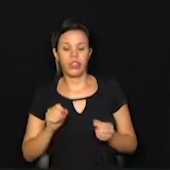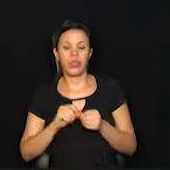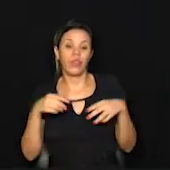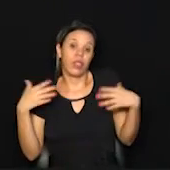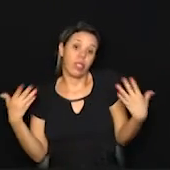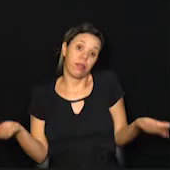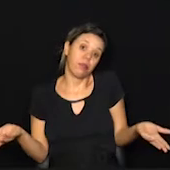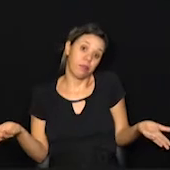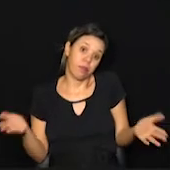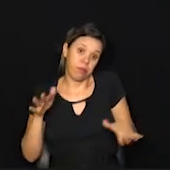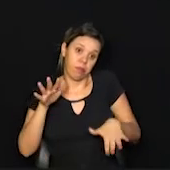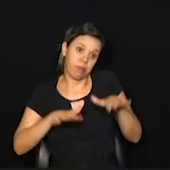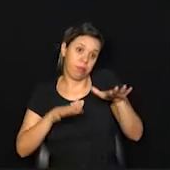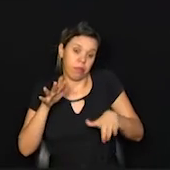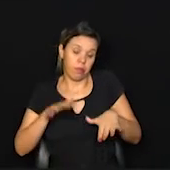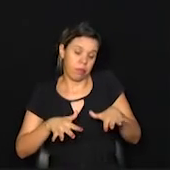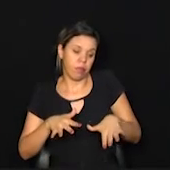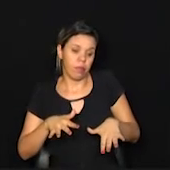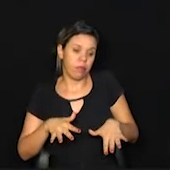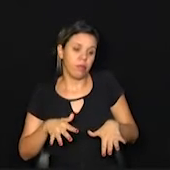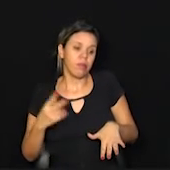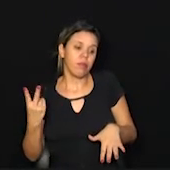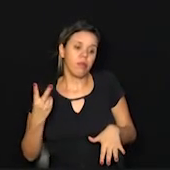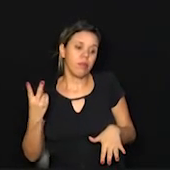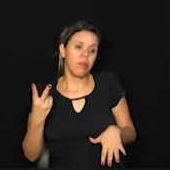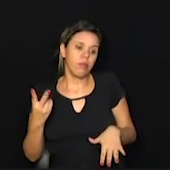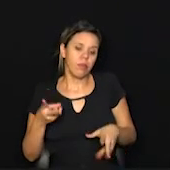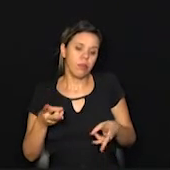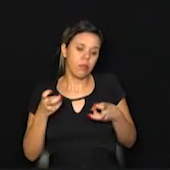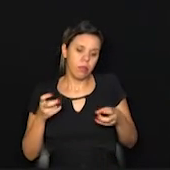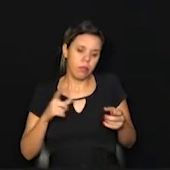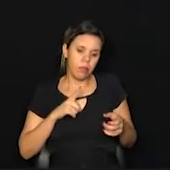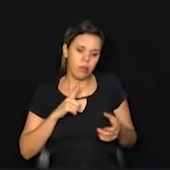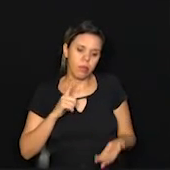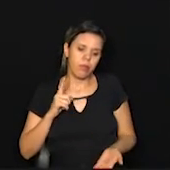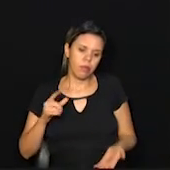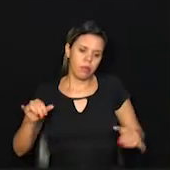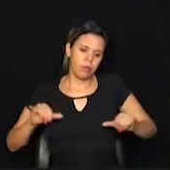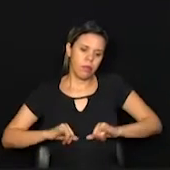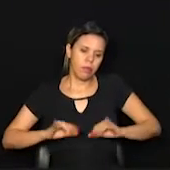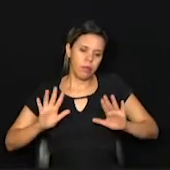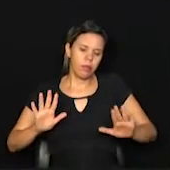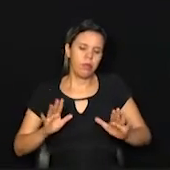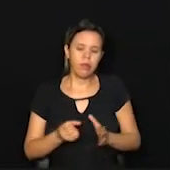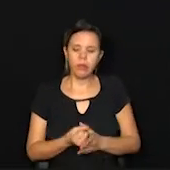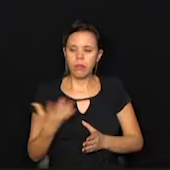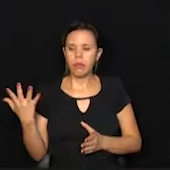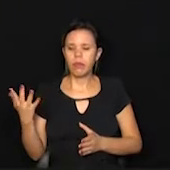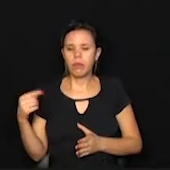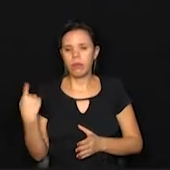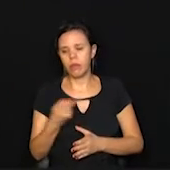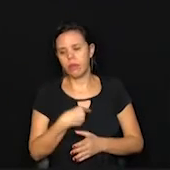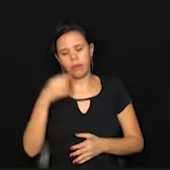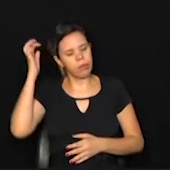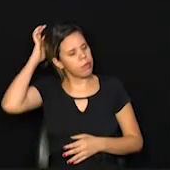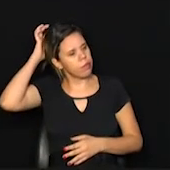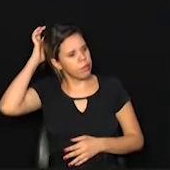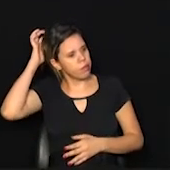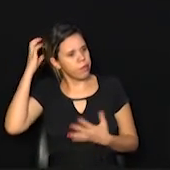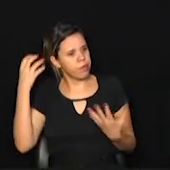fazer Depende do preço que ele perceber que vai ter a pagar e uma parte do preço Amazon